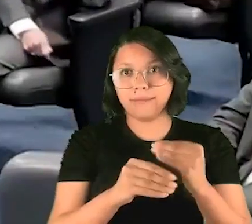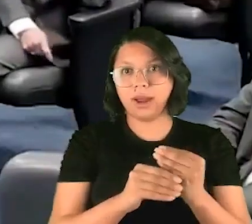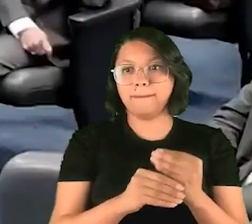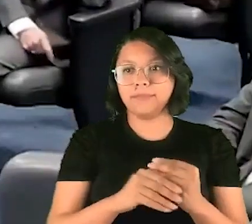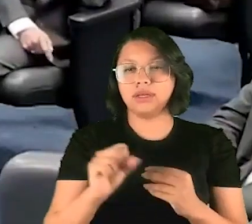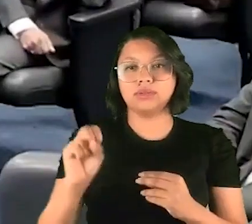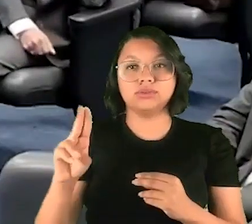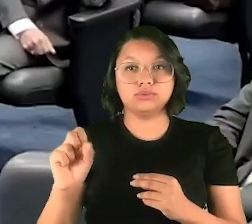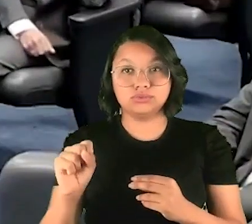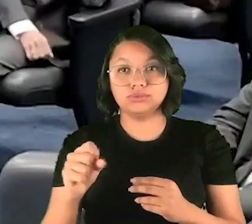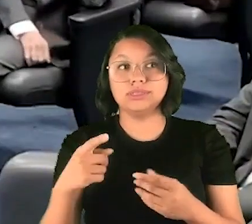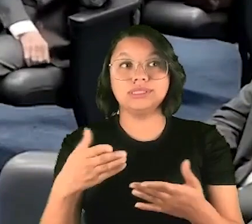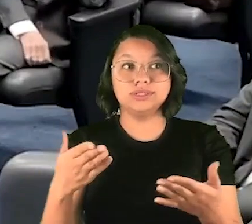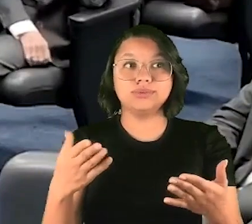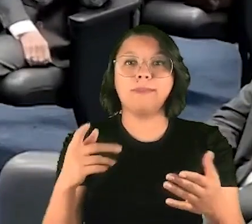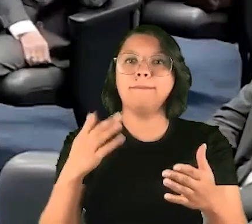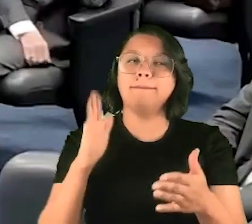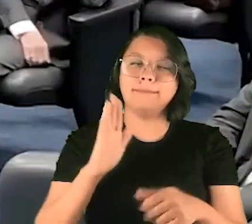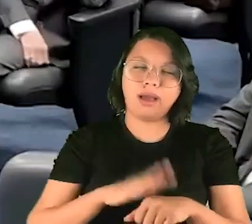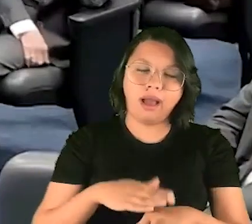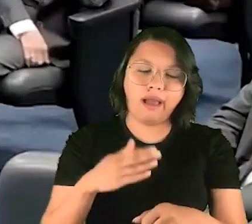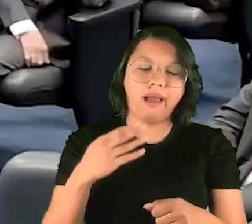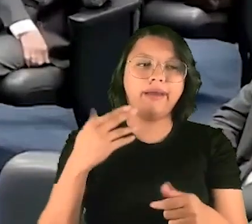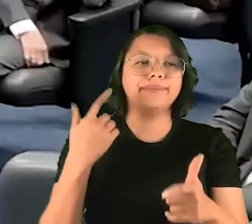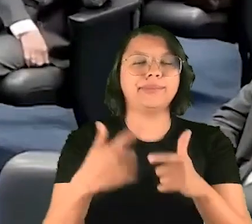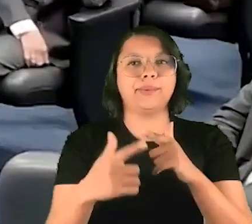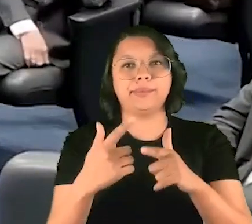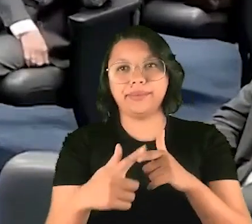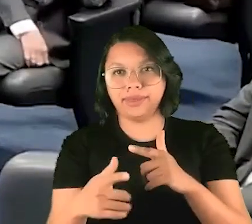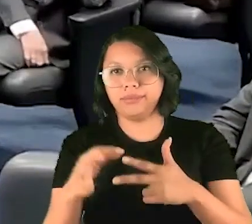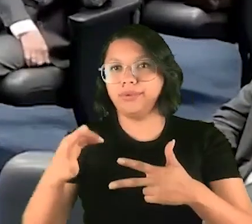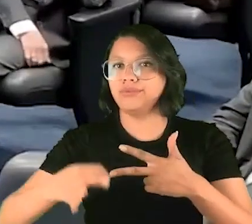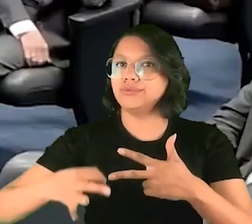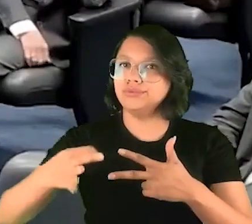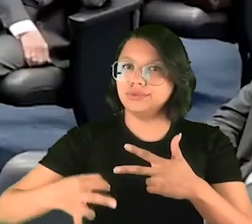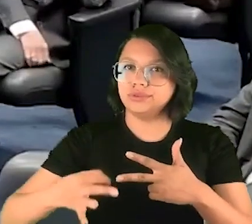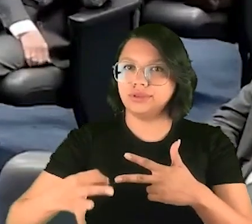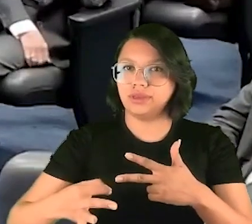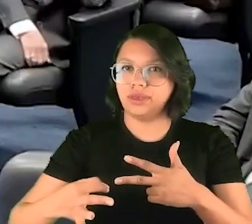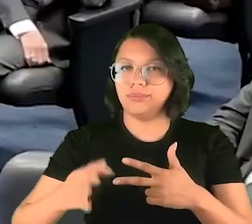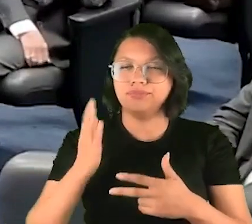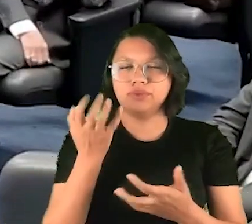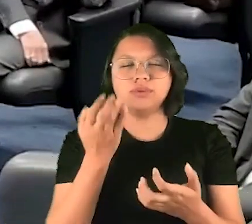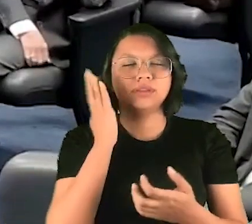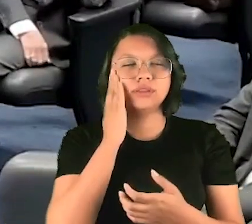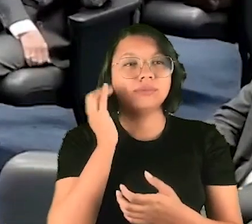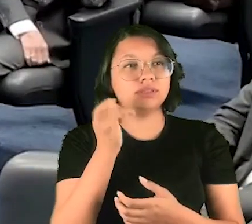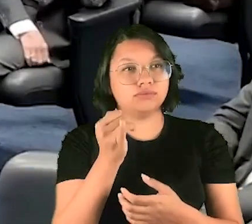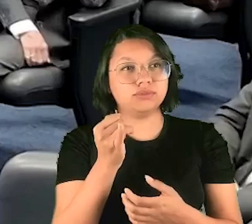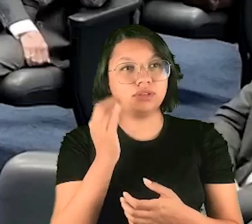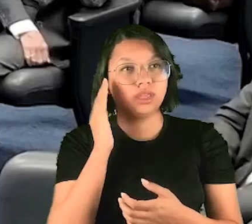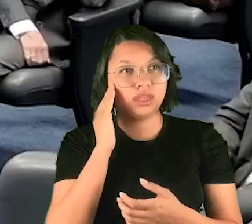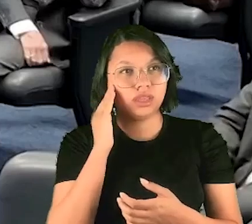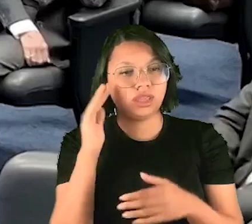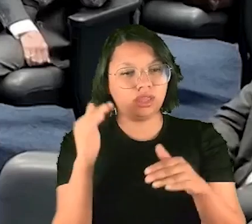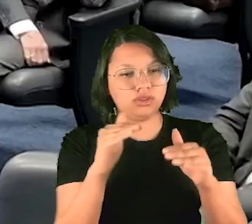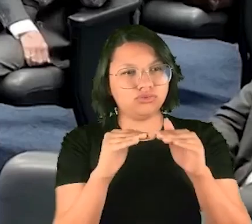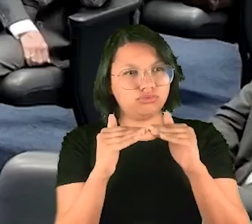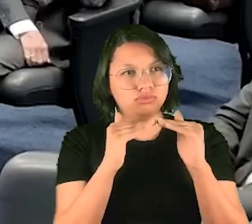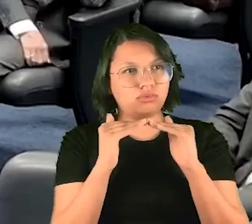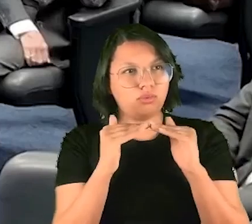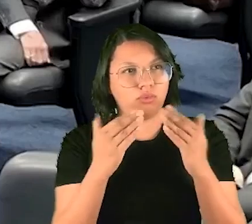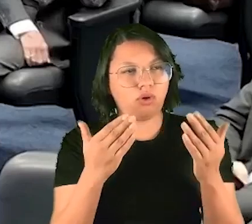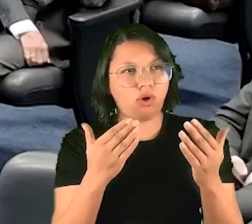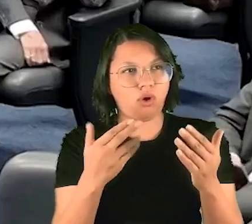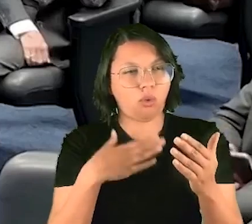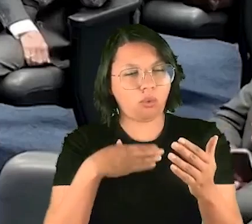estar incorporados no SUS, e isso assoberba ainda mais o Poder Judiciário. Eu gostaria de saber se o senhor